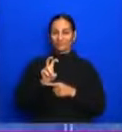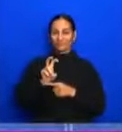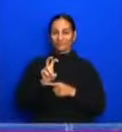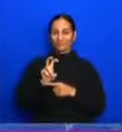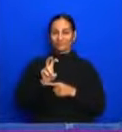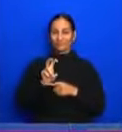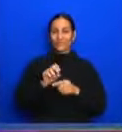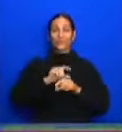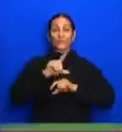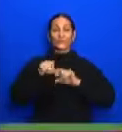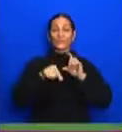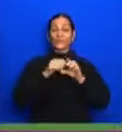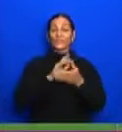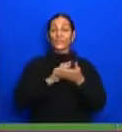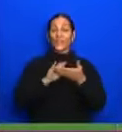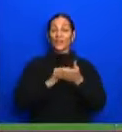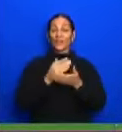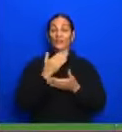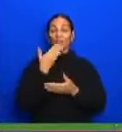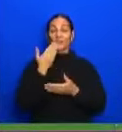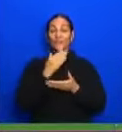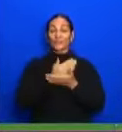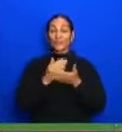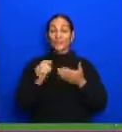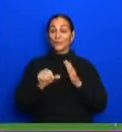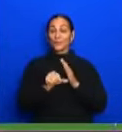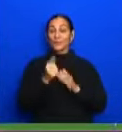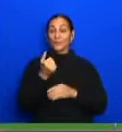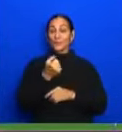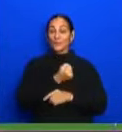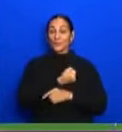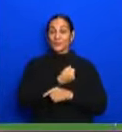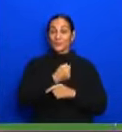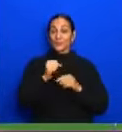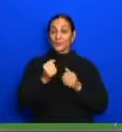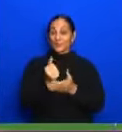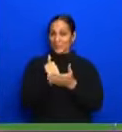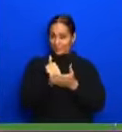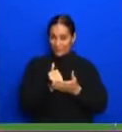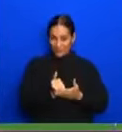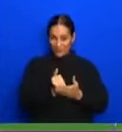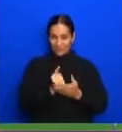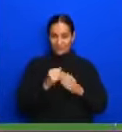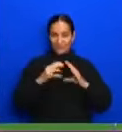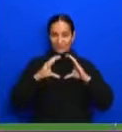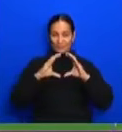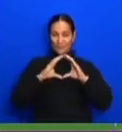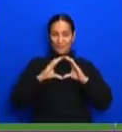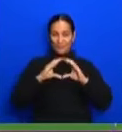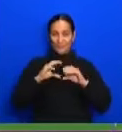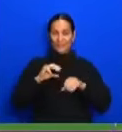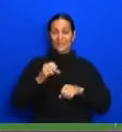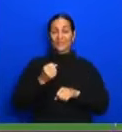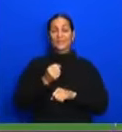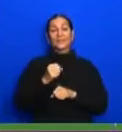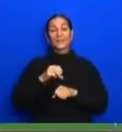25. O sorteio da Loto Fácil começando. A primeira dezena está chegando. Bola